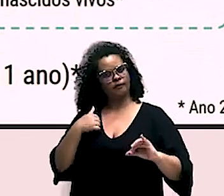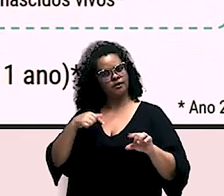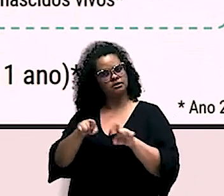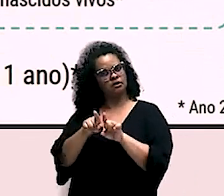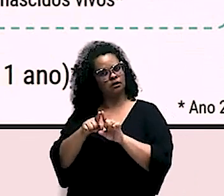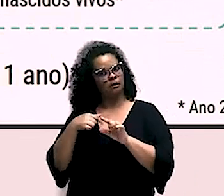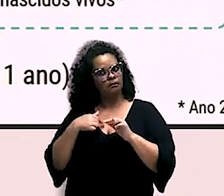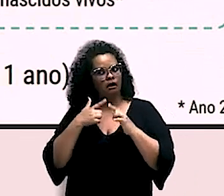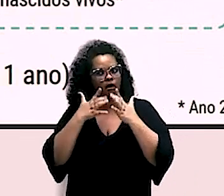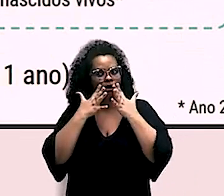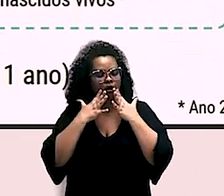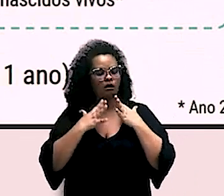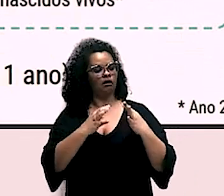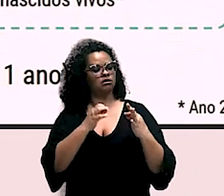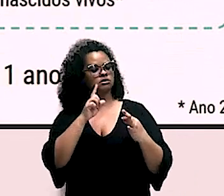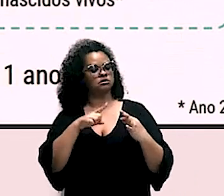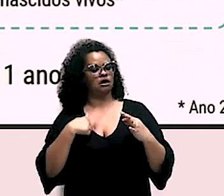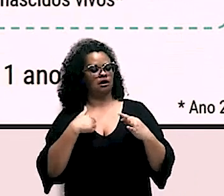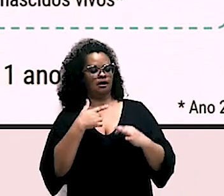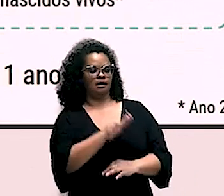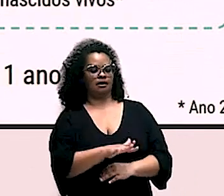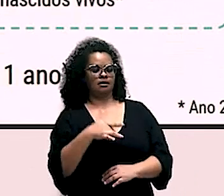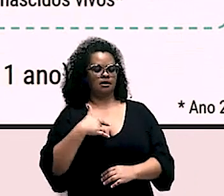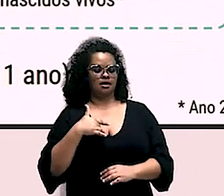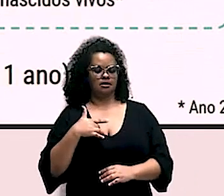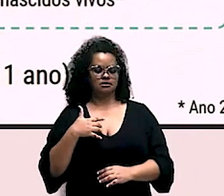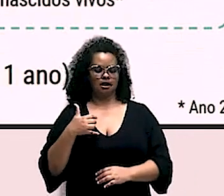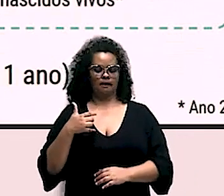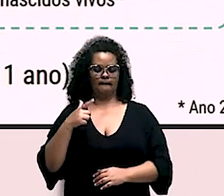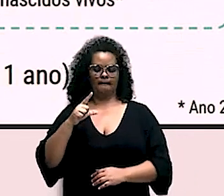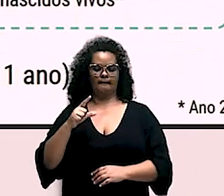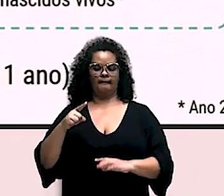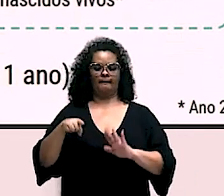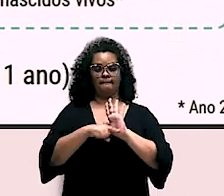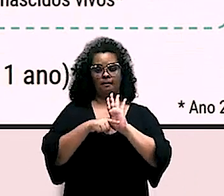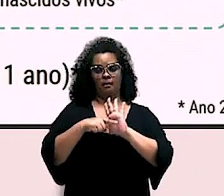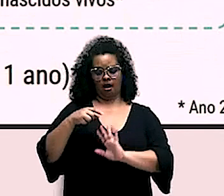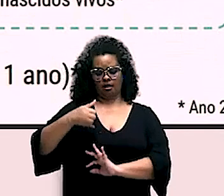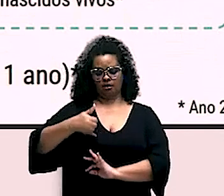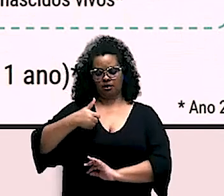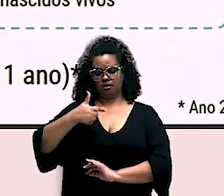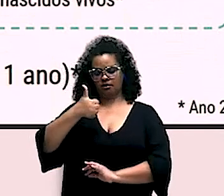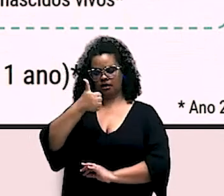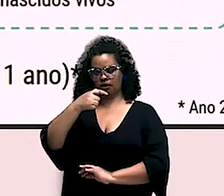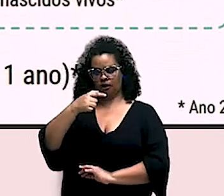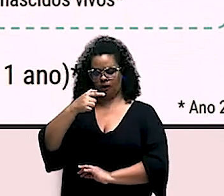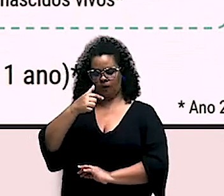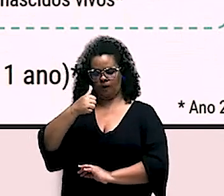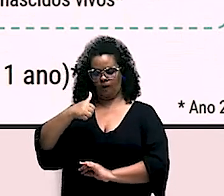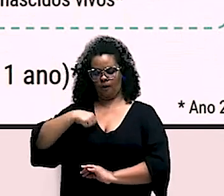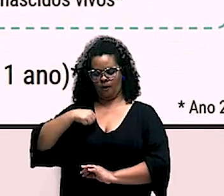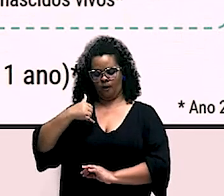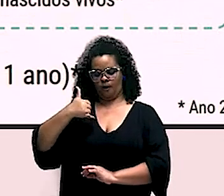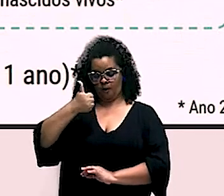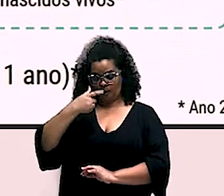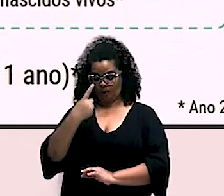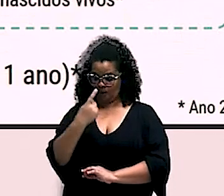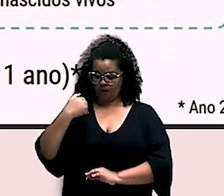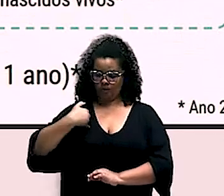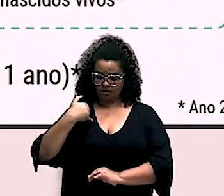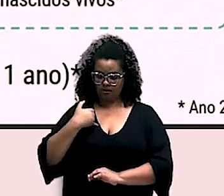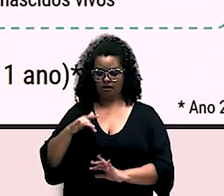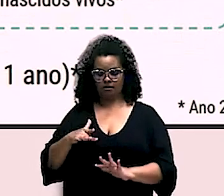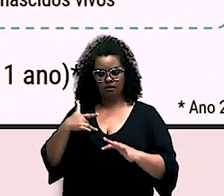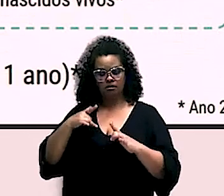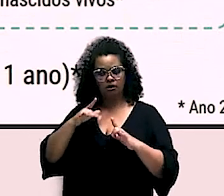para crianças abaixo de 1 ano de idade. Né? Então a gente vê que quase 70% desses óbitos eles